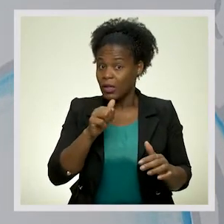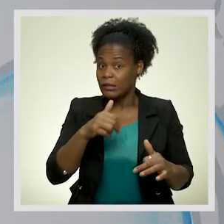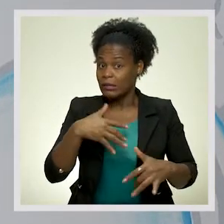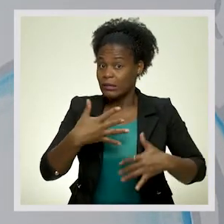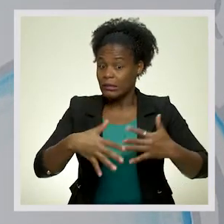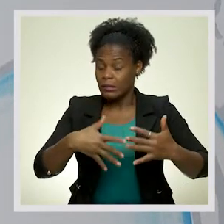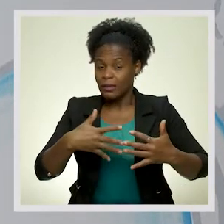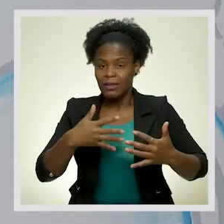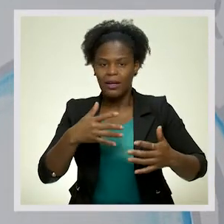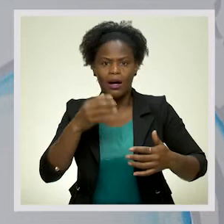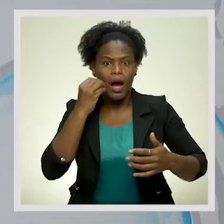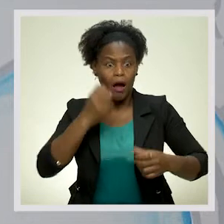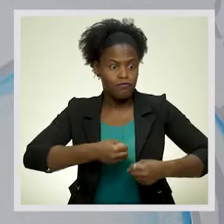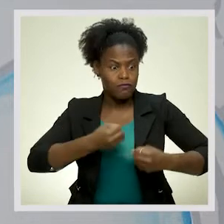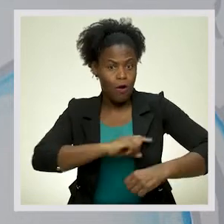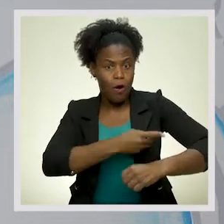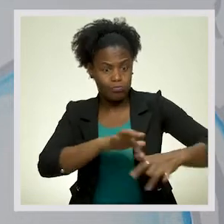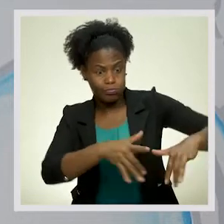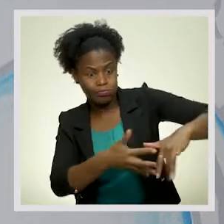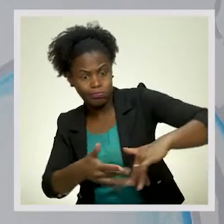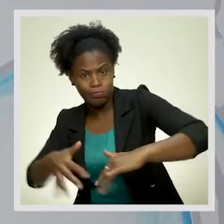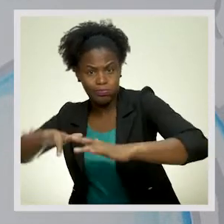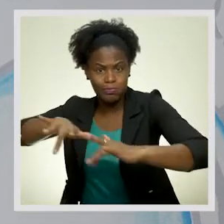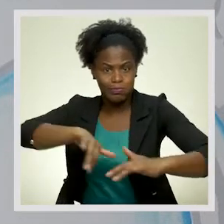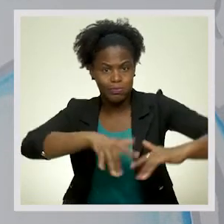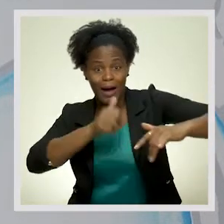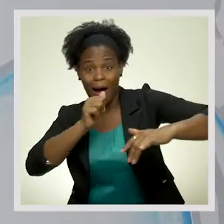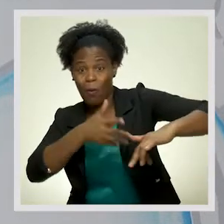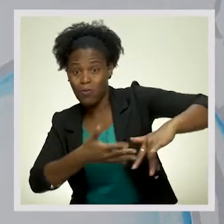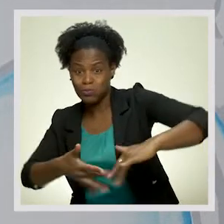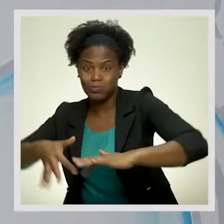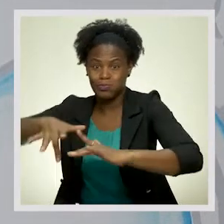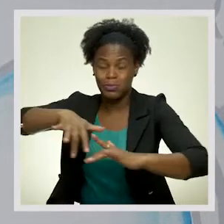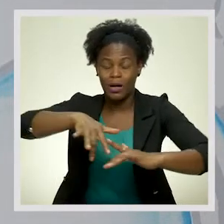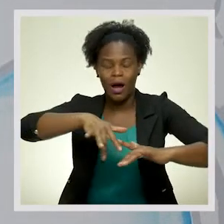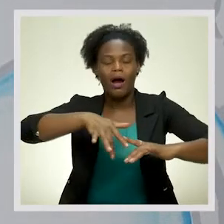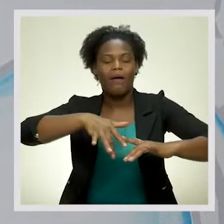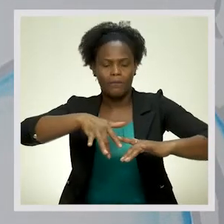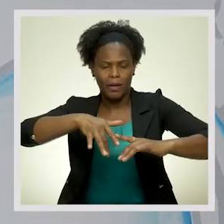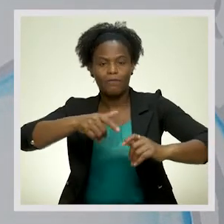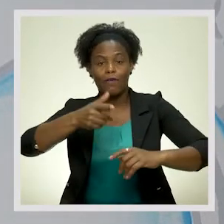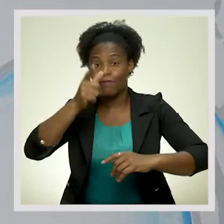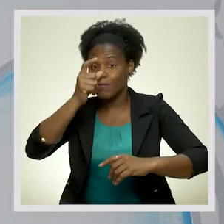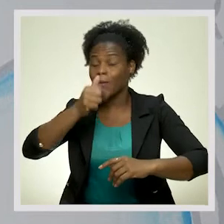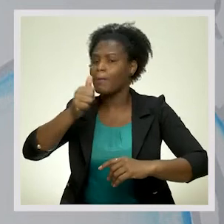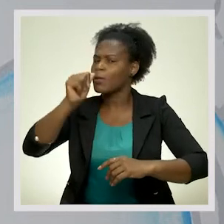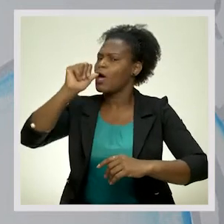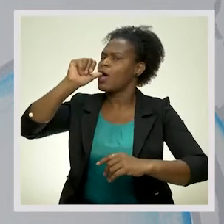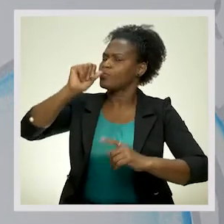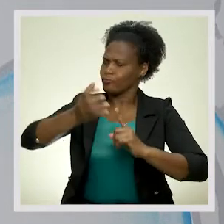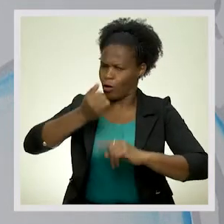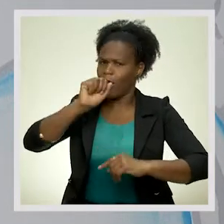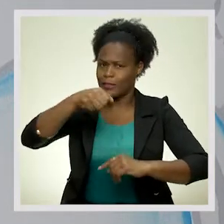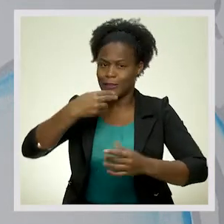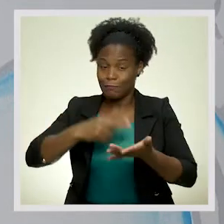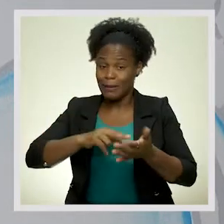com força, havia correnteza. E ela conseguiu beber de facto. Mas o que é que aconteceu